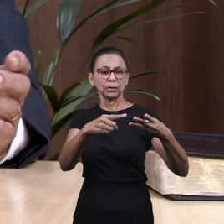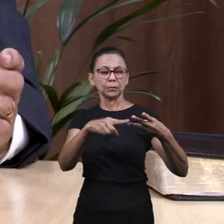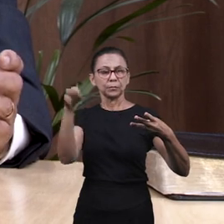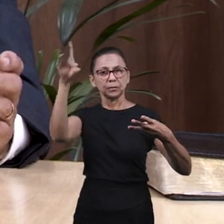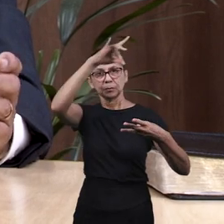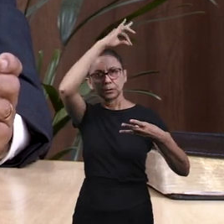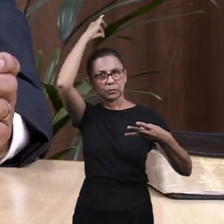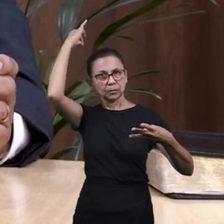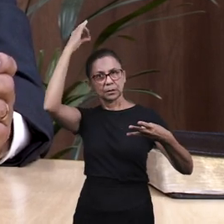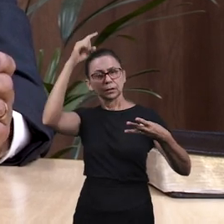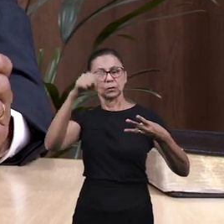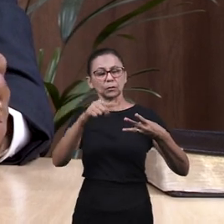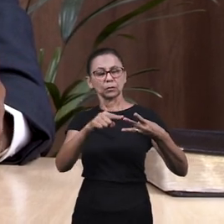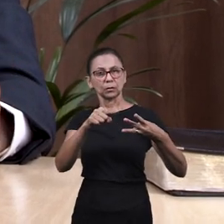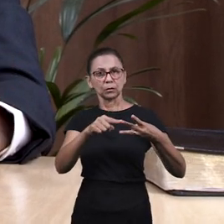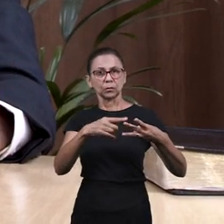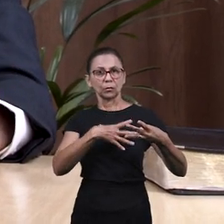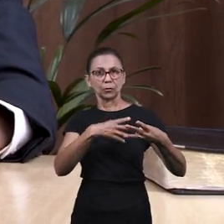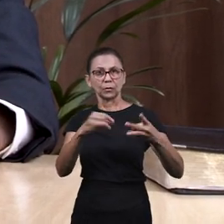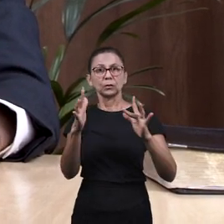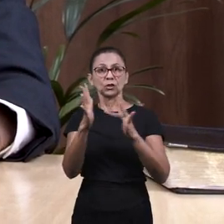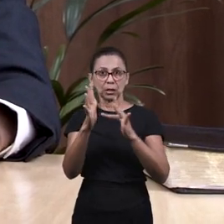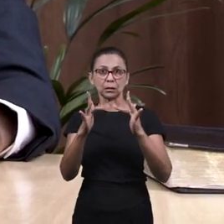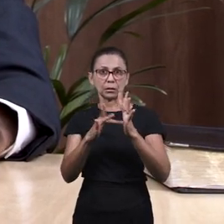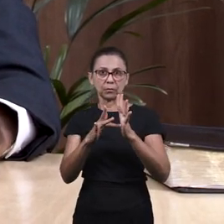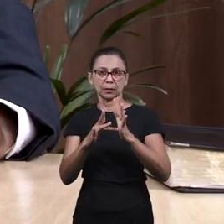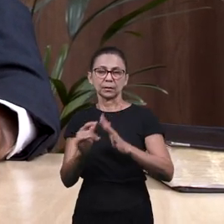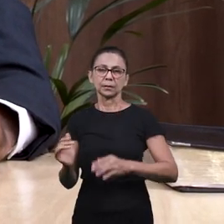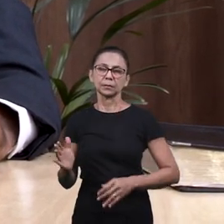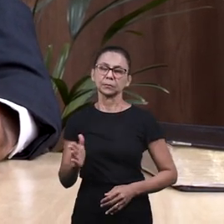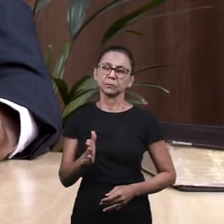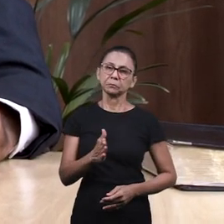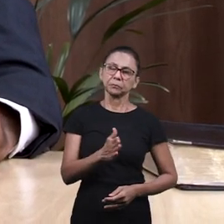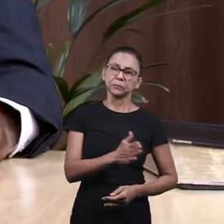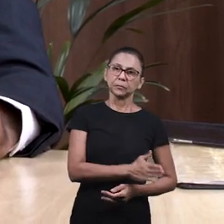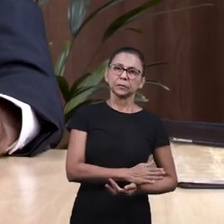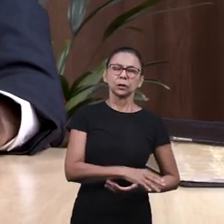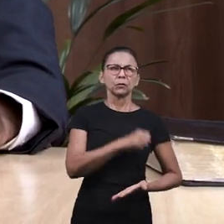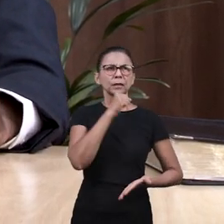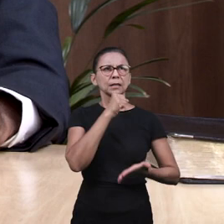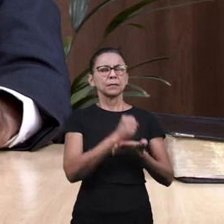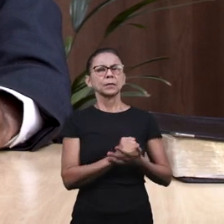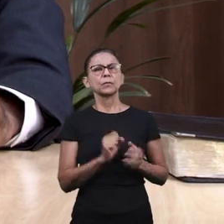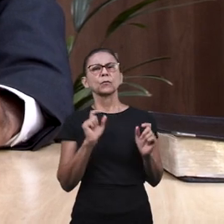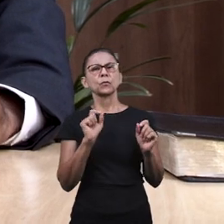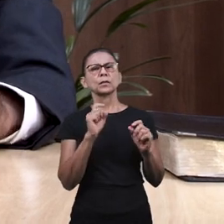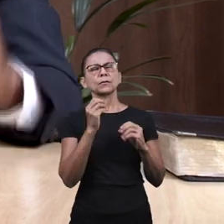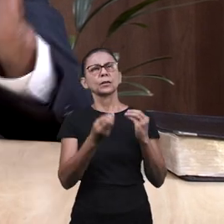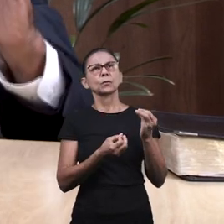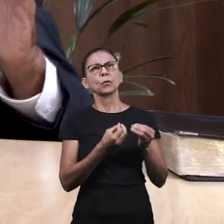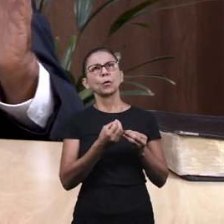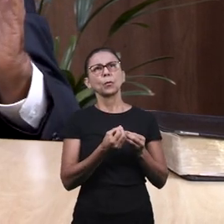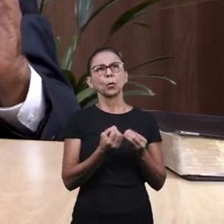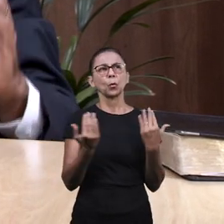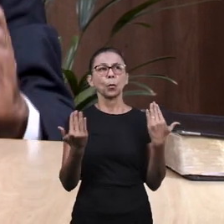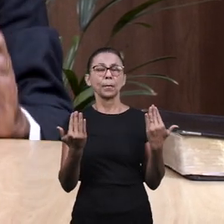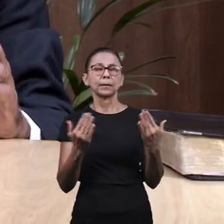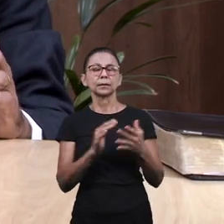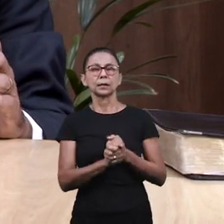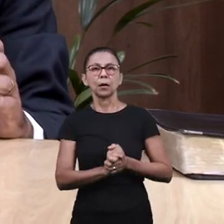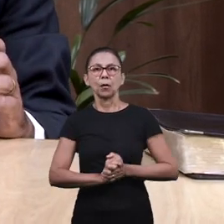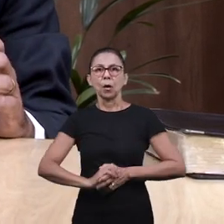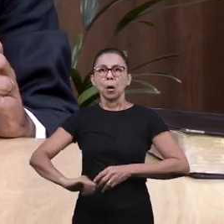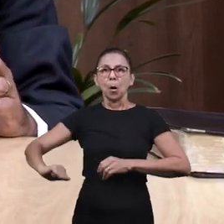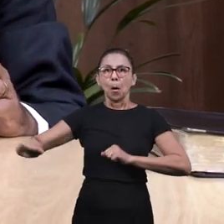Então no Antigo Testamento, nós vamos ver isso em diversas figuras, né? Às vezes ele vai aparecer como uma figura. É